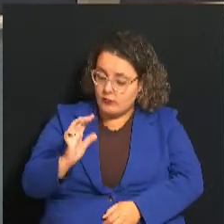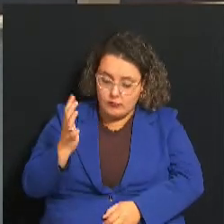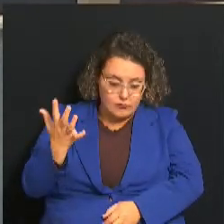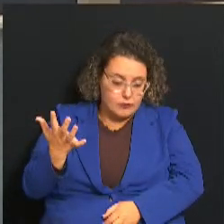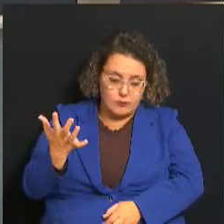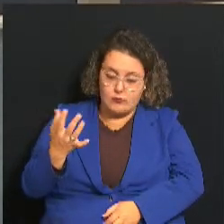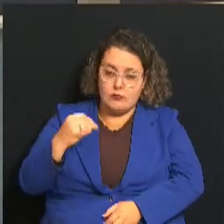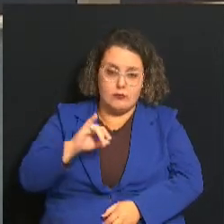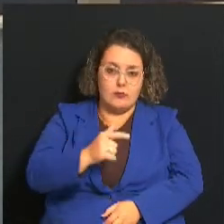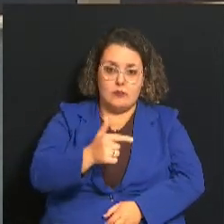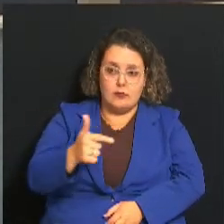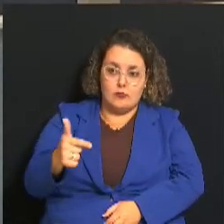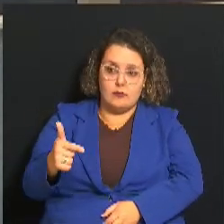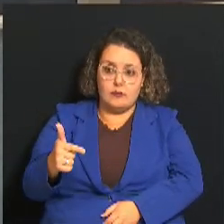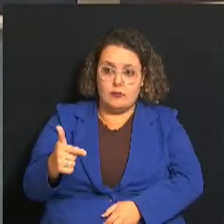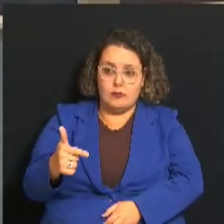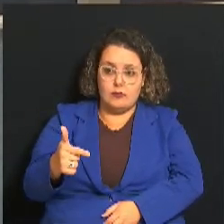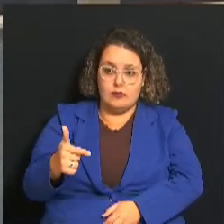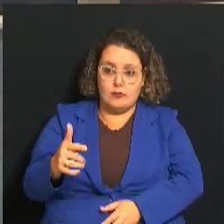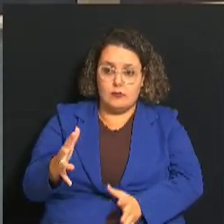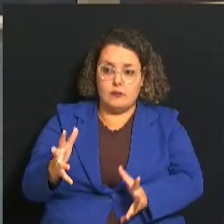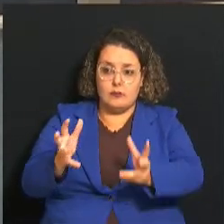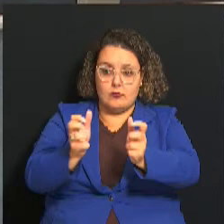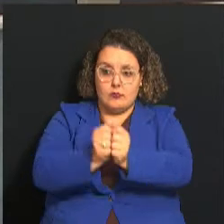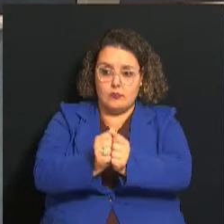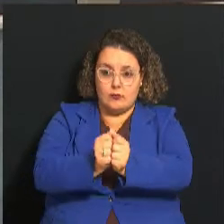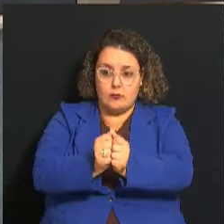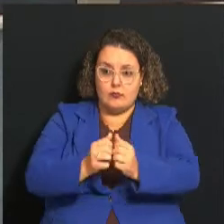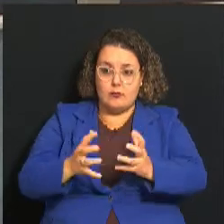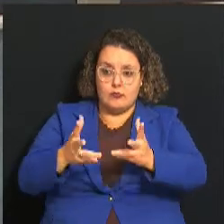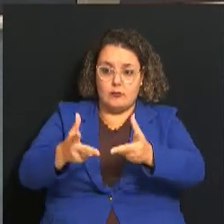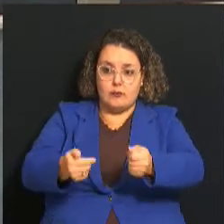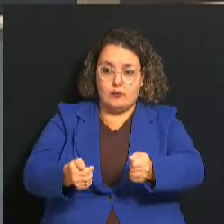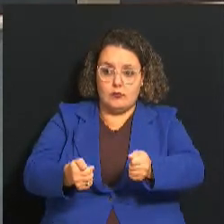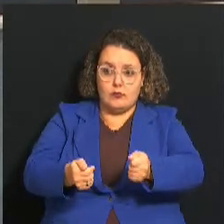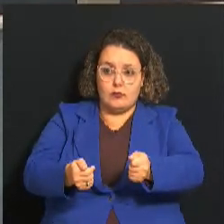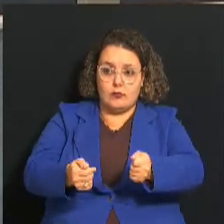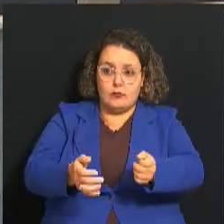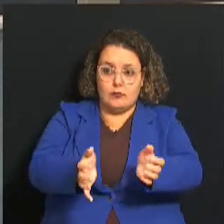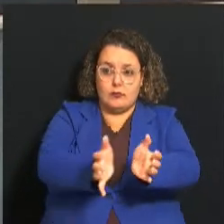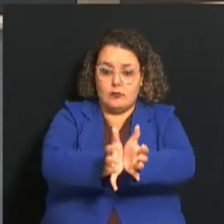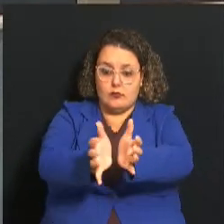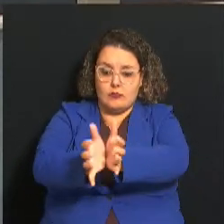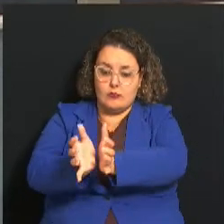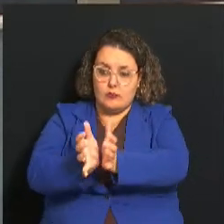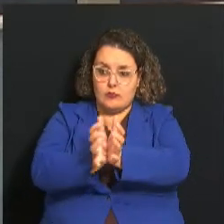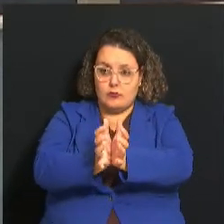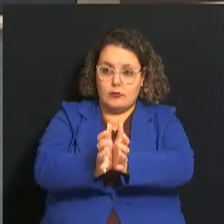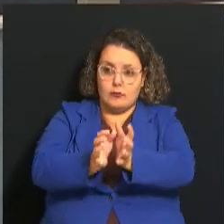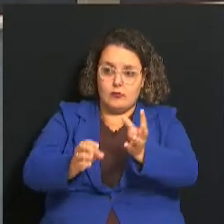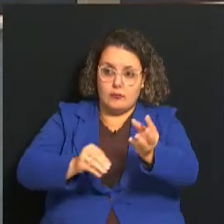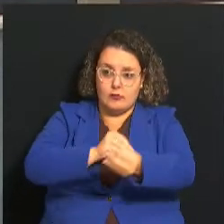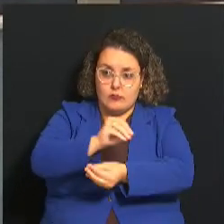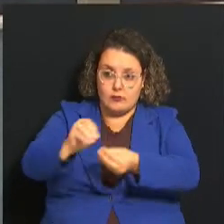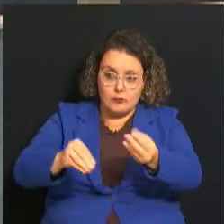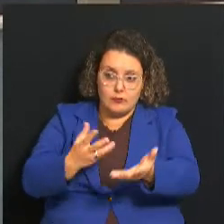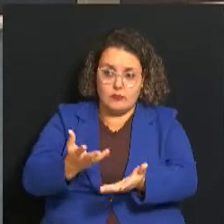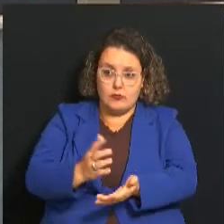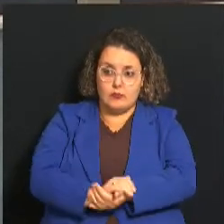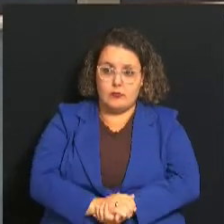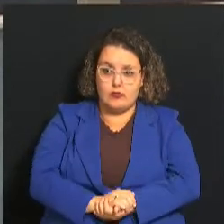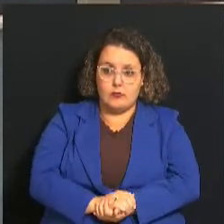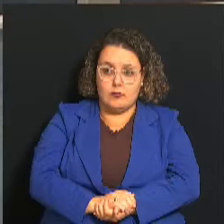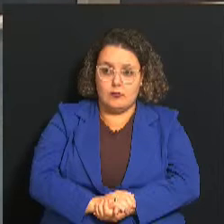a conjunção de todos esses departamentos envolvidos. E, por exemplo, até tem uma